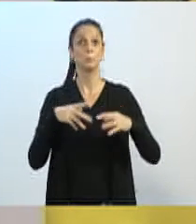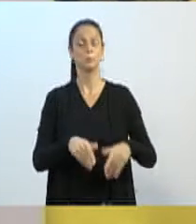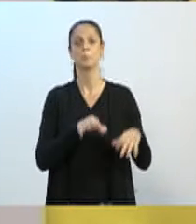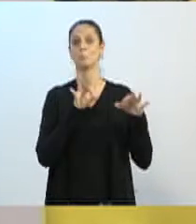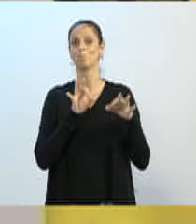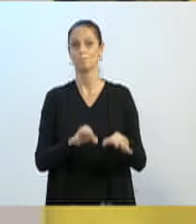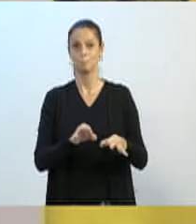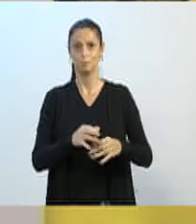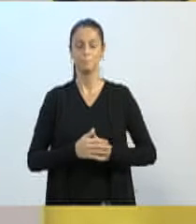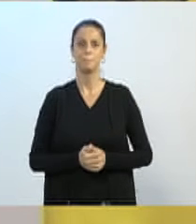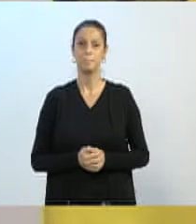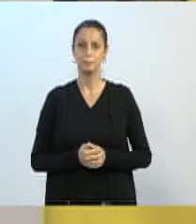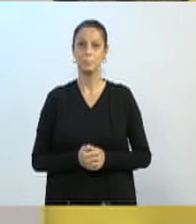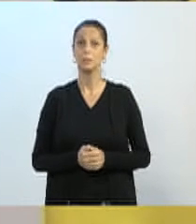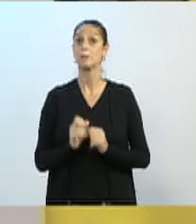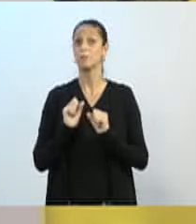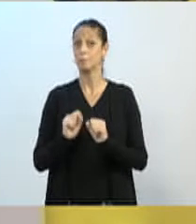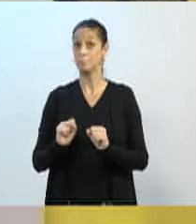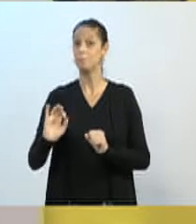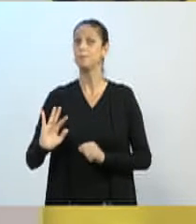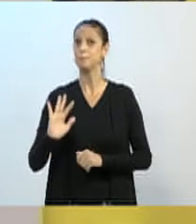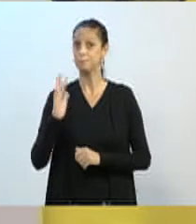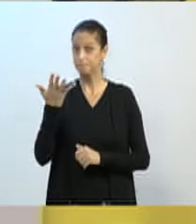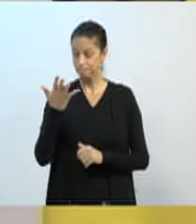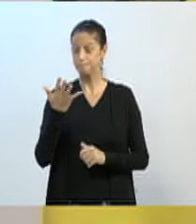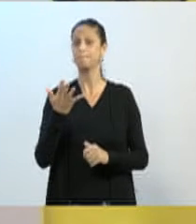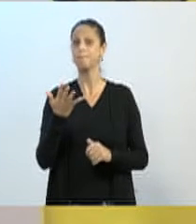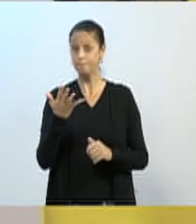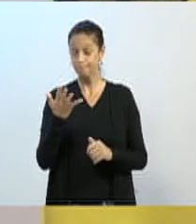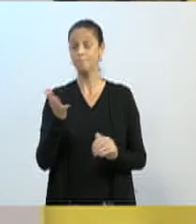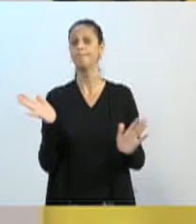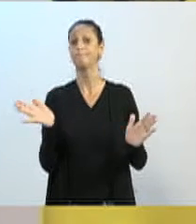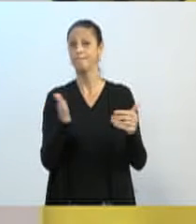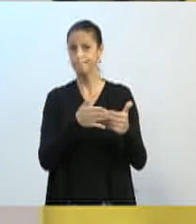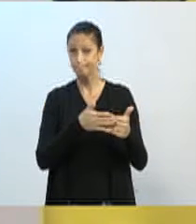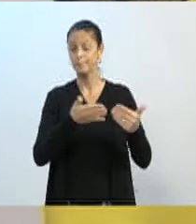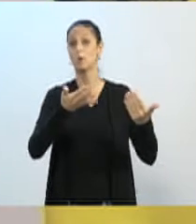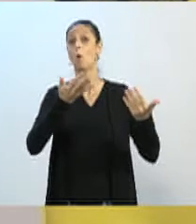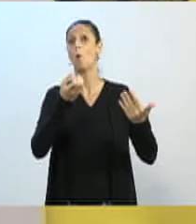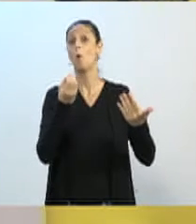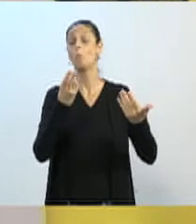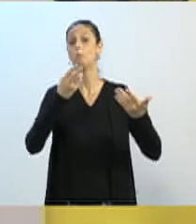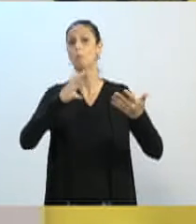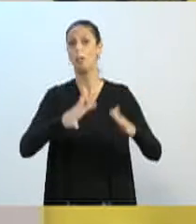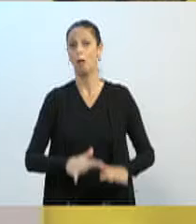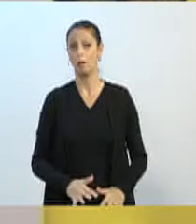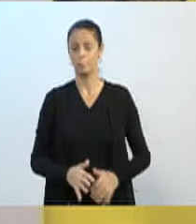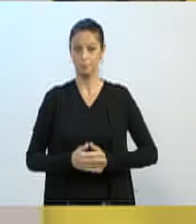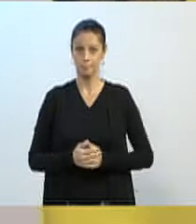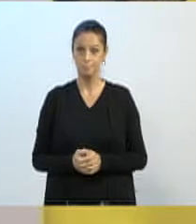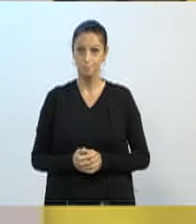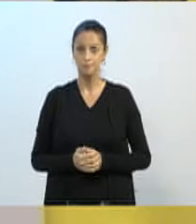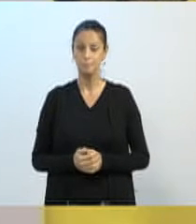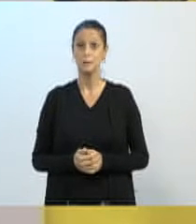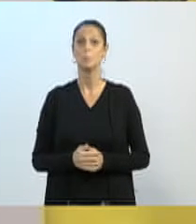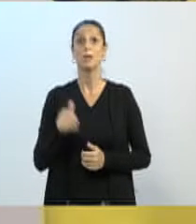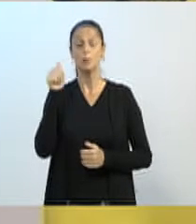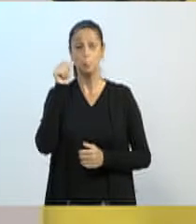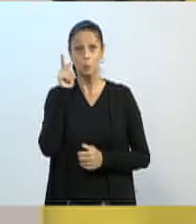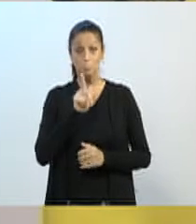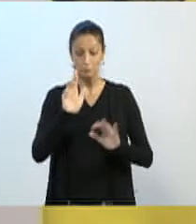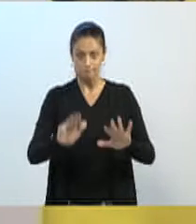correndo o risco iminente de falirem a curto prazo. Neste viés, estima-se que a recuperação do